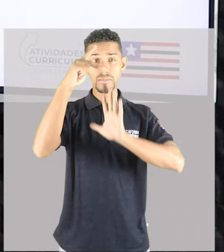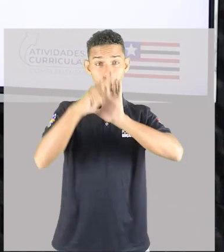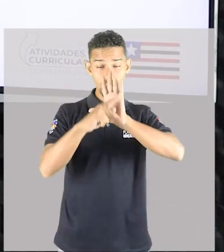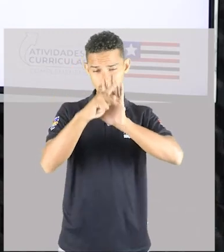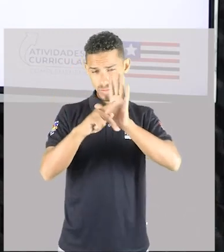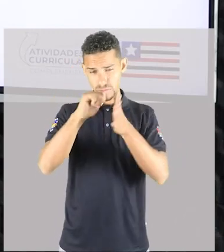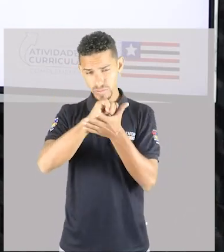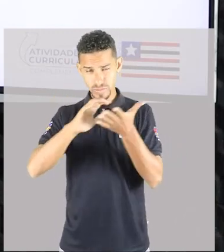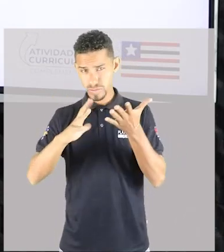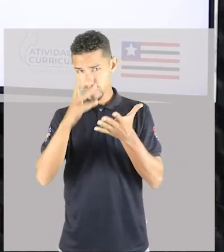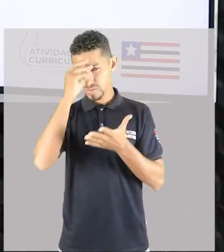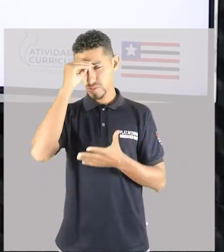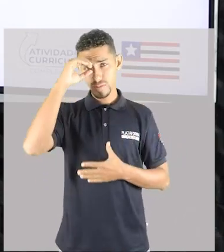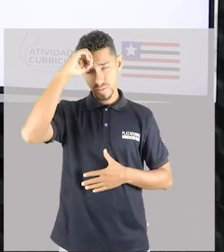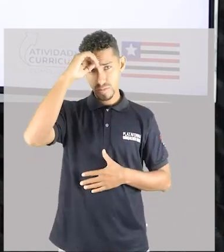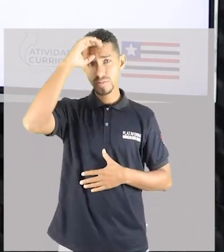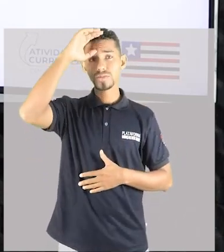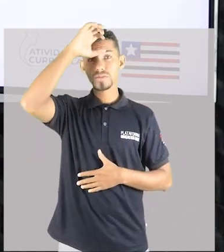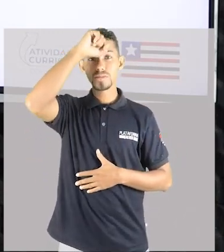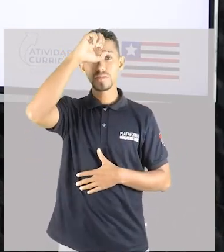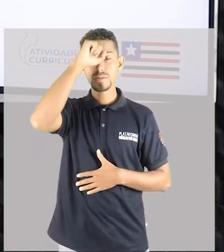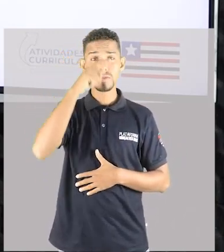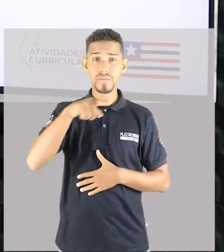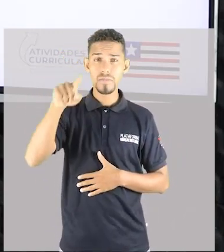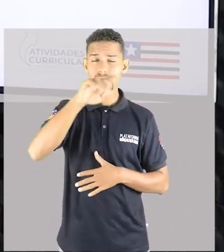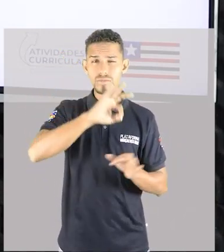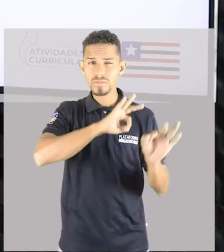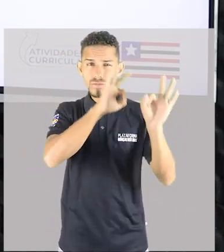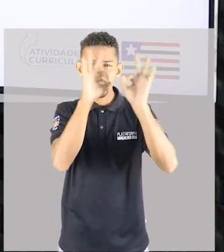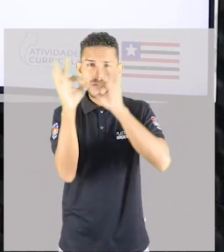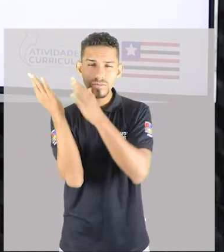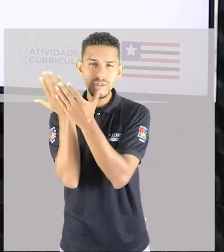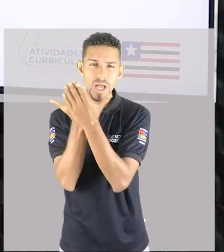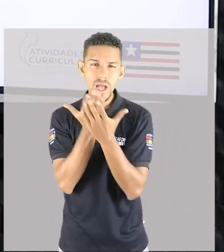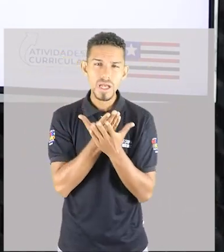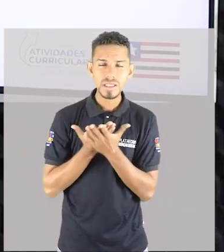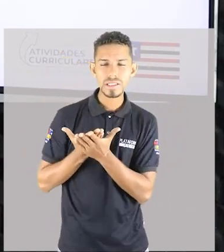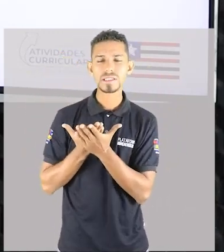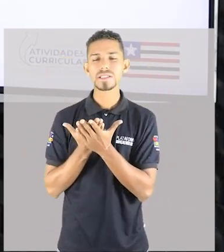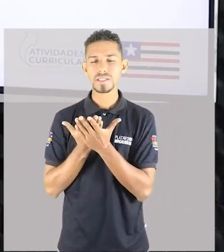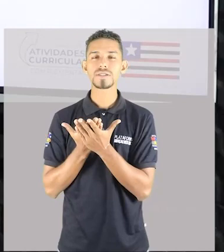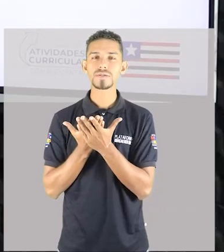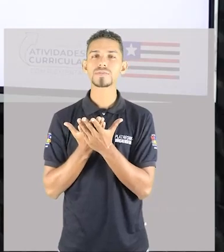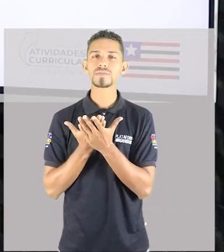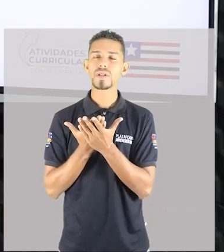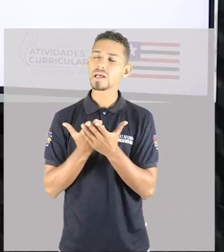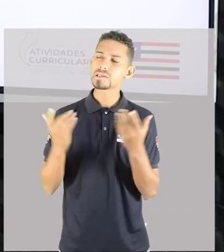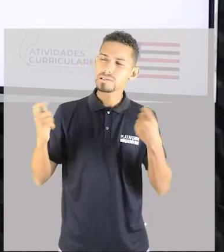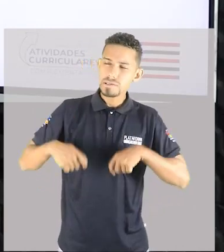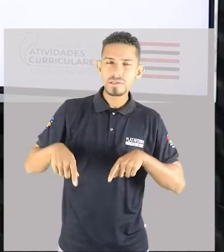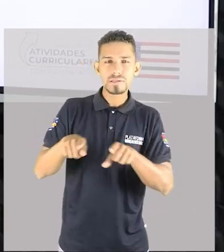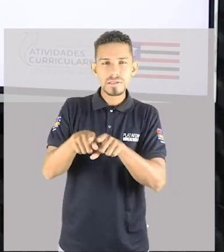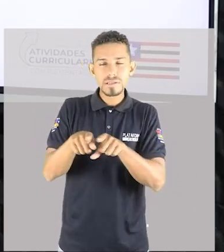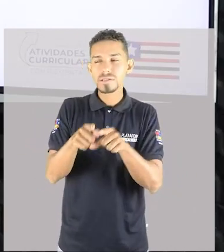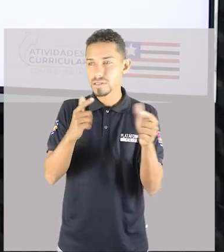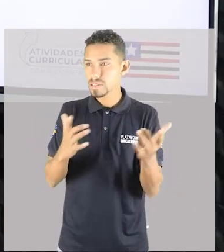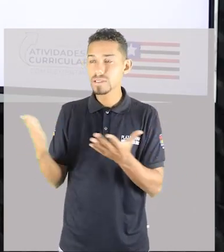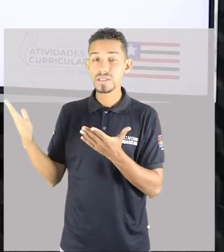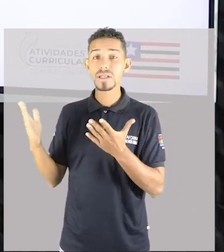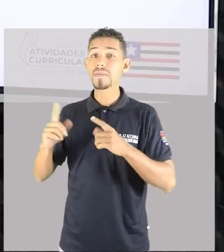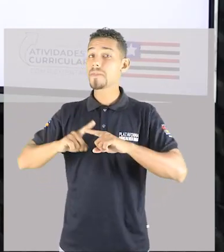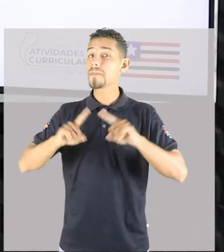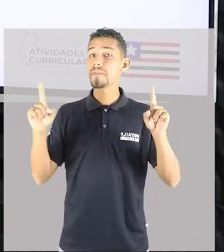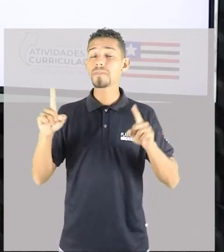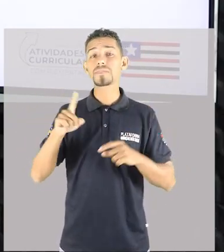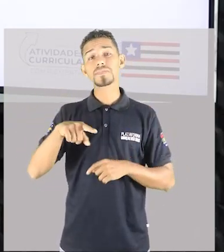Curriculares Complementares. Eu sei que você já assistiu algumas aulas, algumas aulinhas, até mesmo dessas atividades,